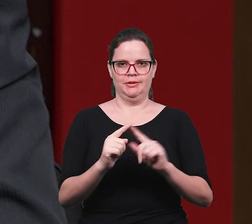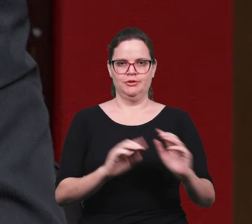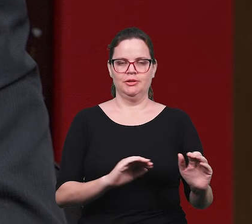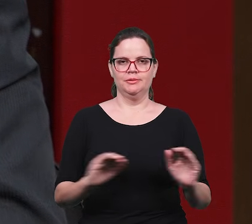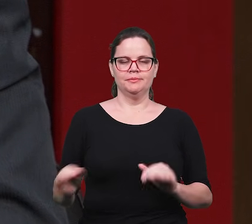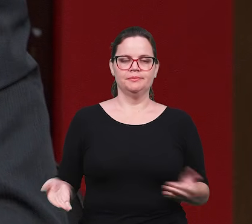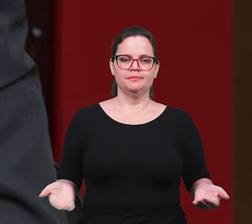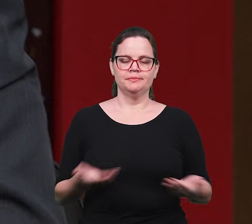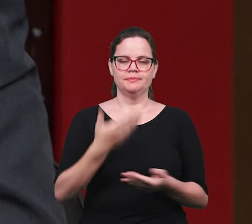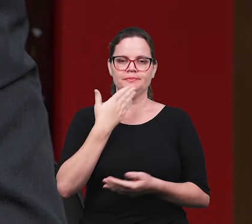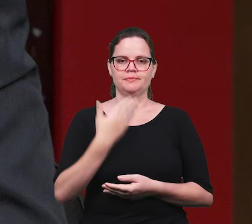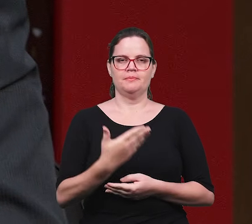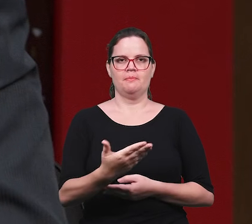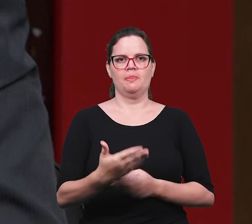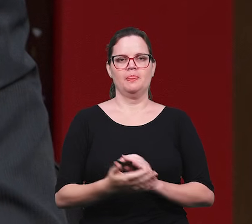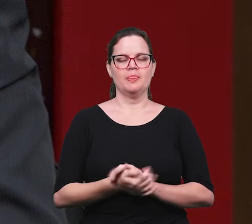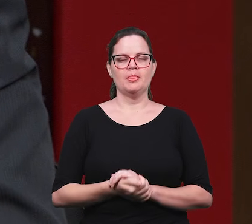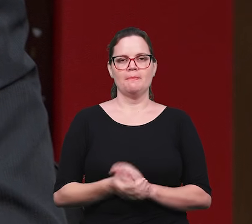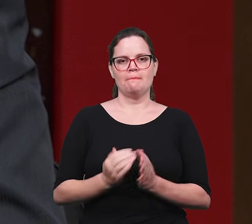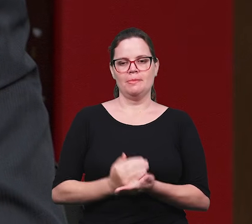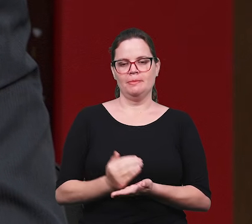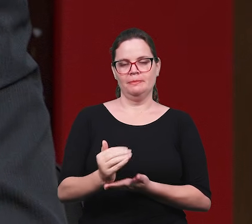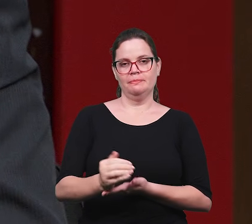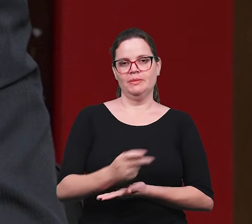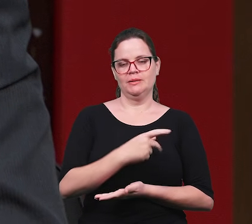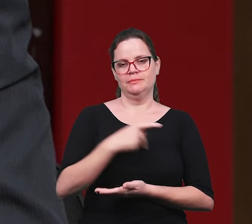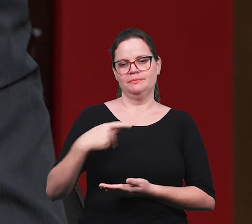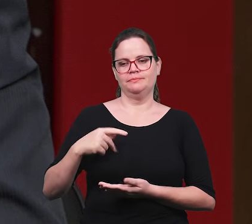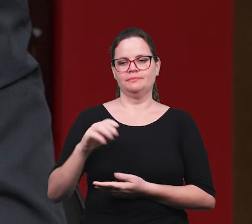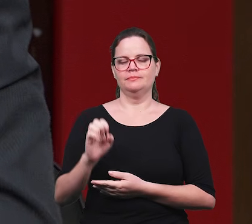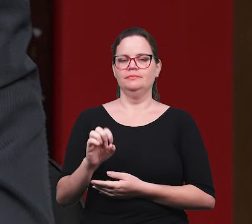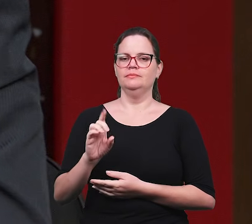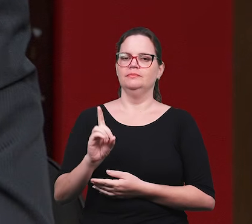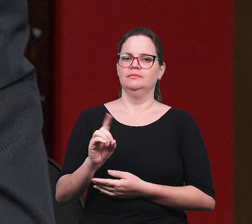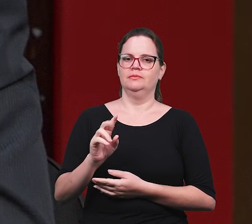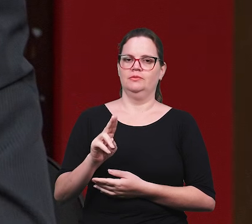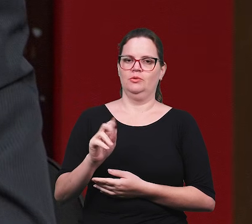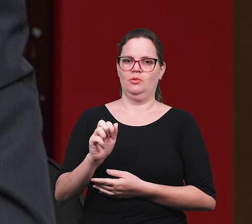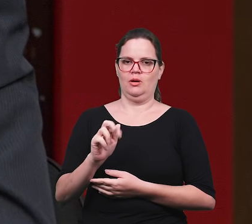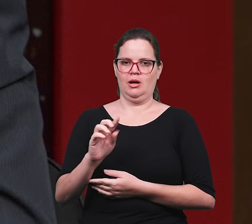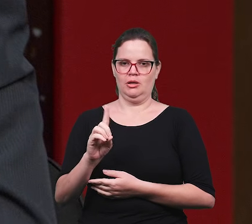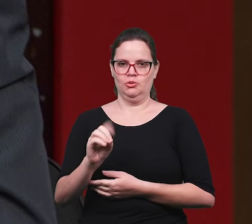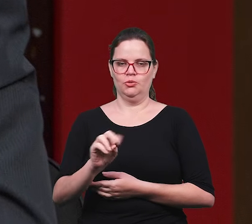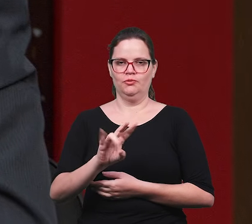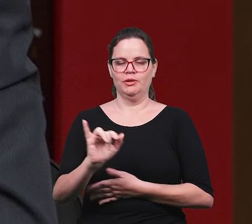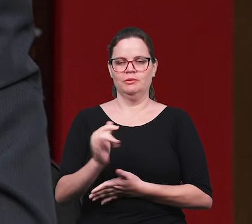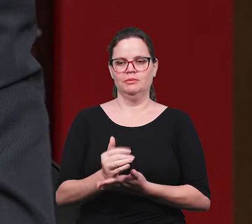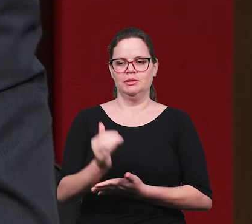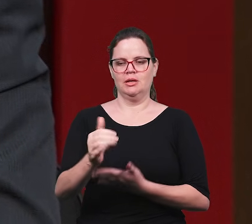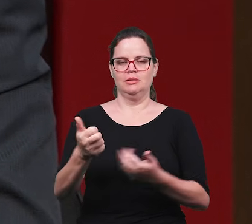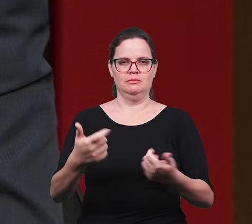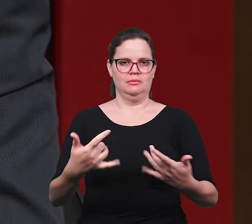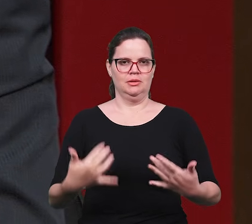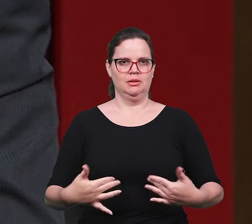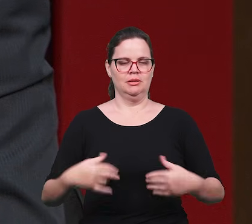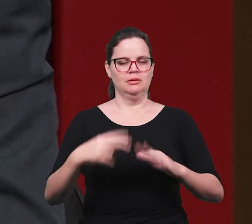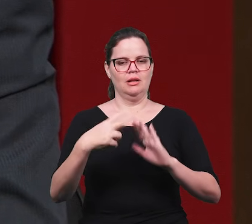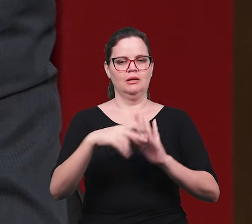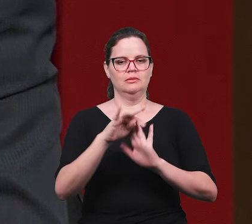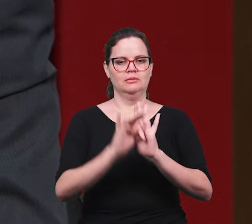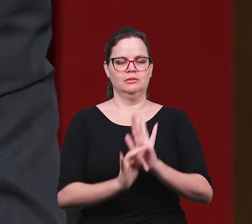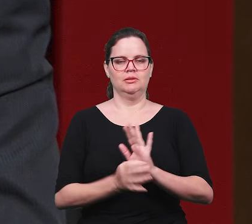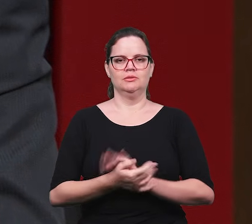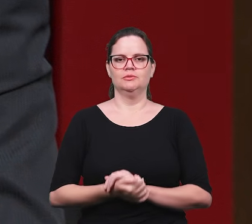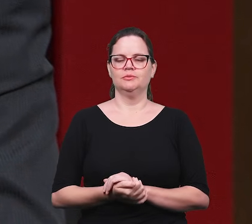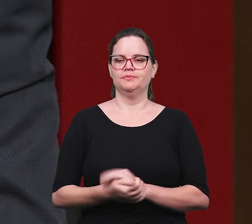vou pedir, de forma inicial aqui, que o pastor Eduardo Rosetti faça uma pequena introdução conosco a respeito deste texto